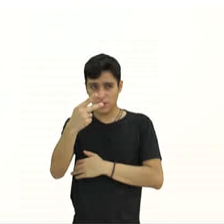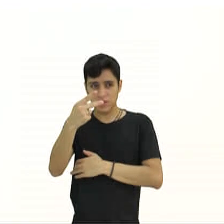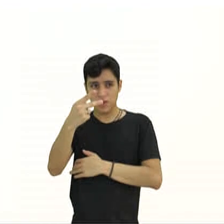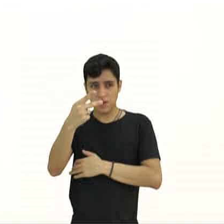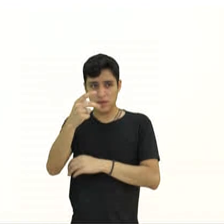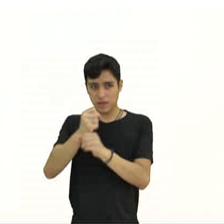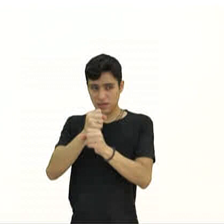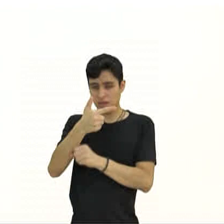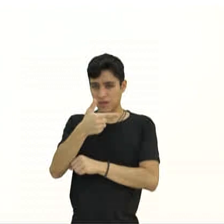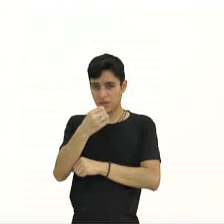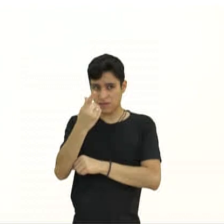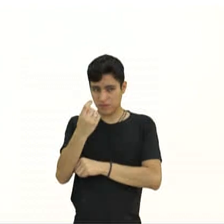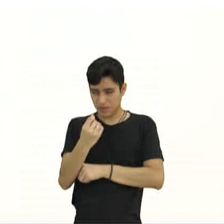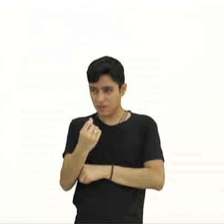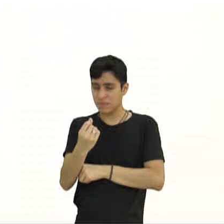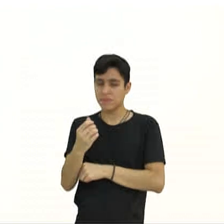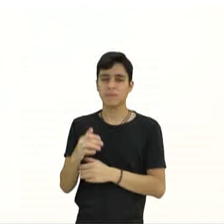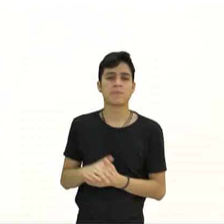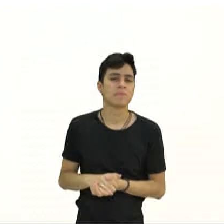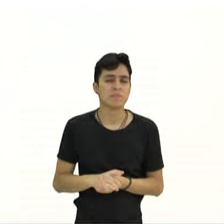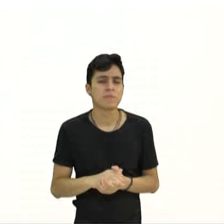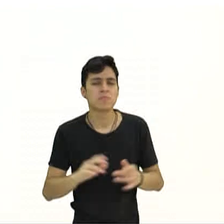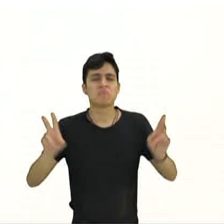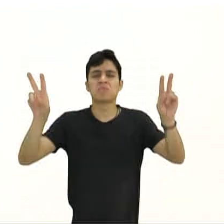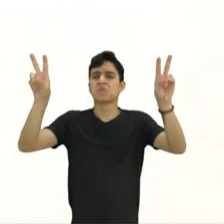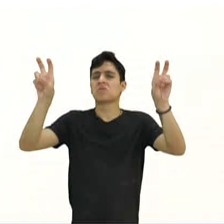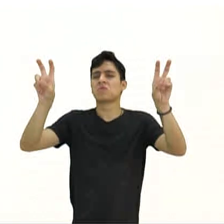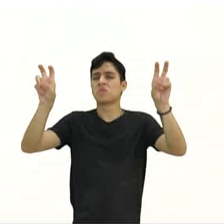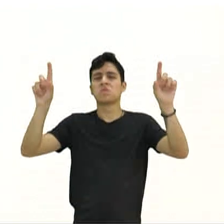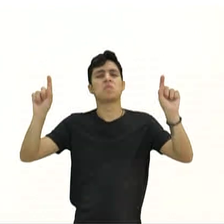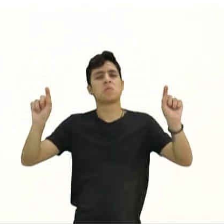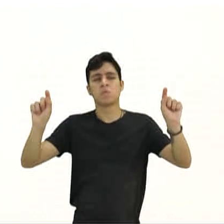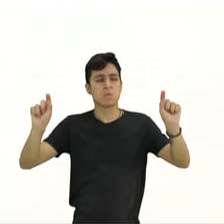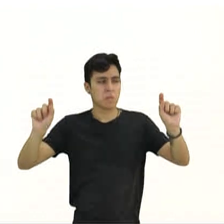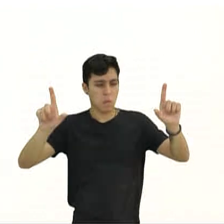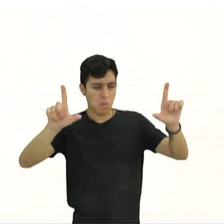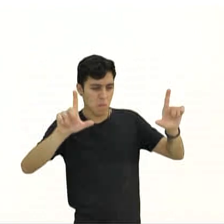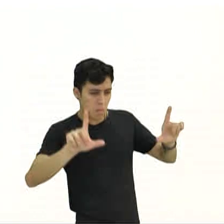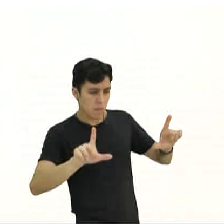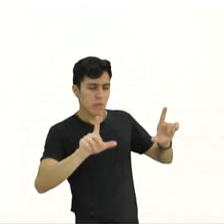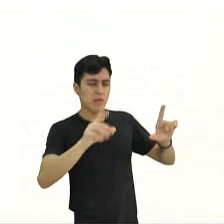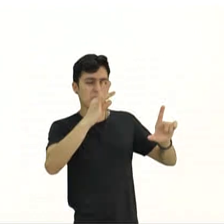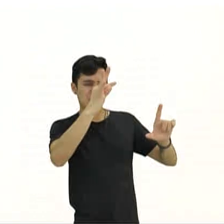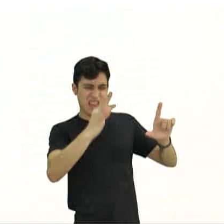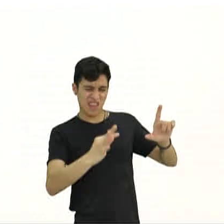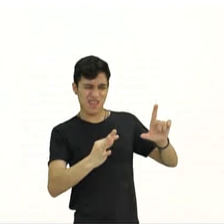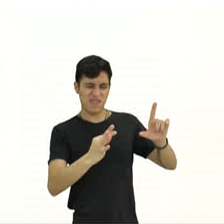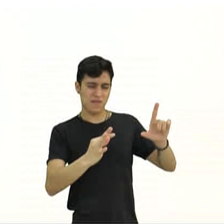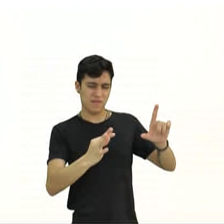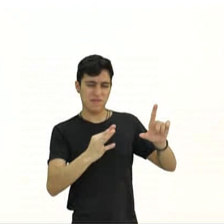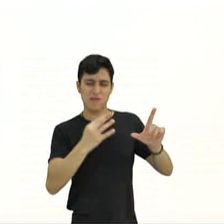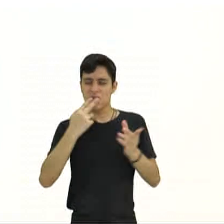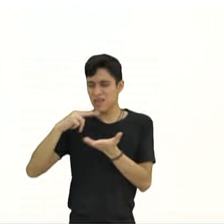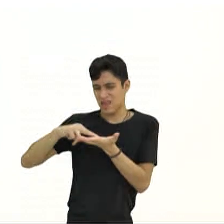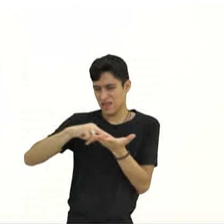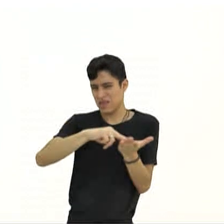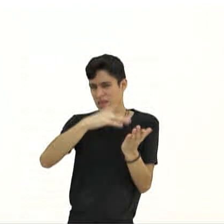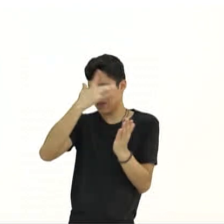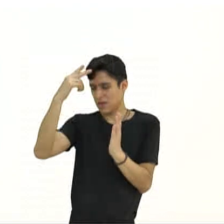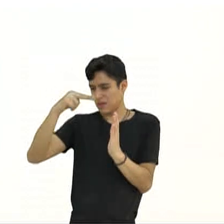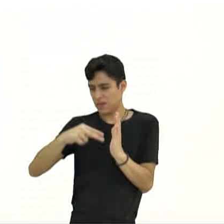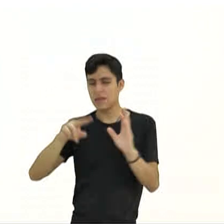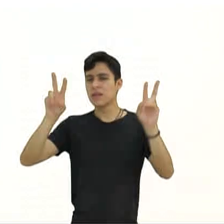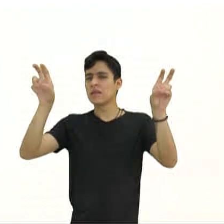desse ano. O título que o jornal colocou, né, nessa seção, Carta do Leitor, e o assunto dessa carta,